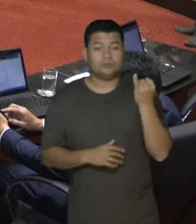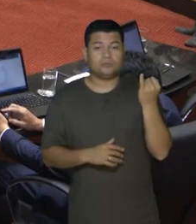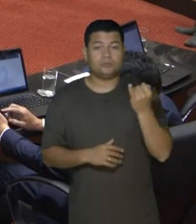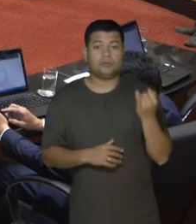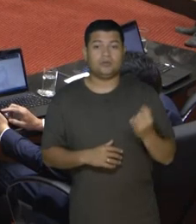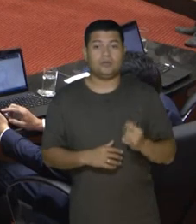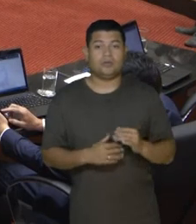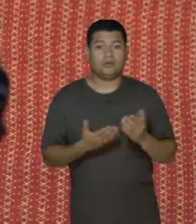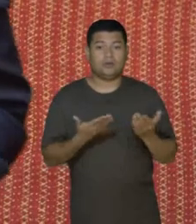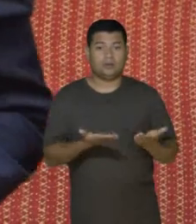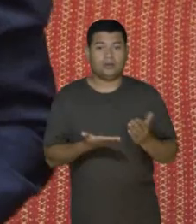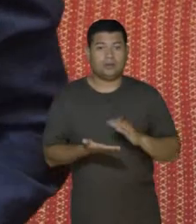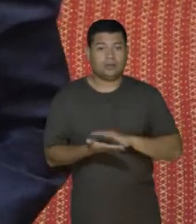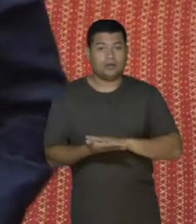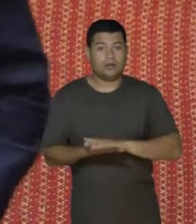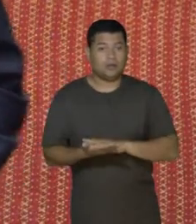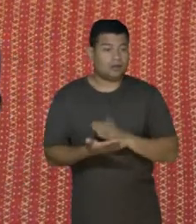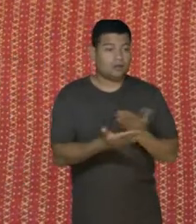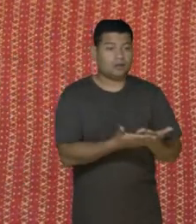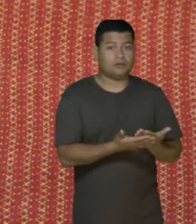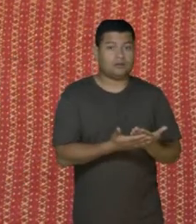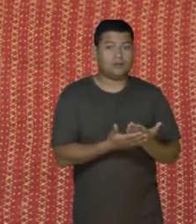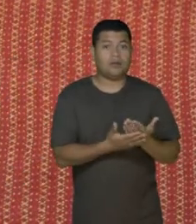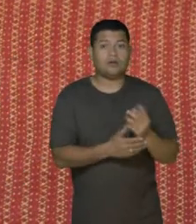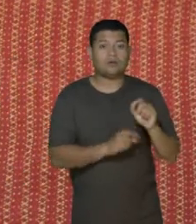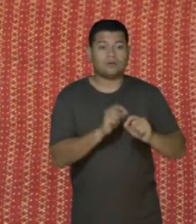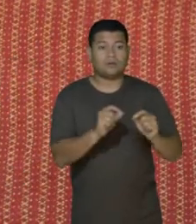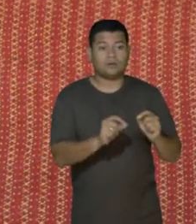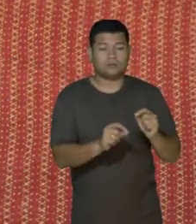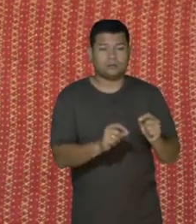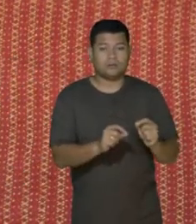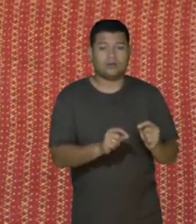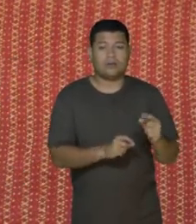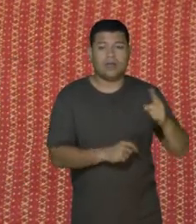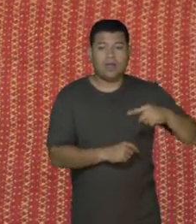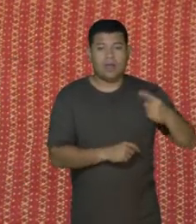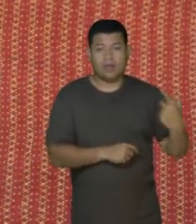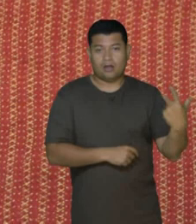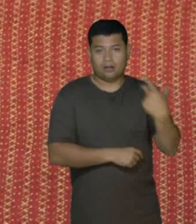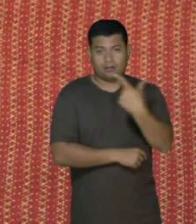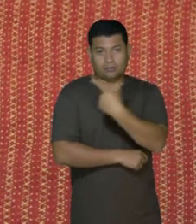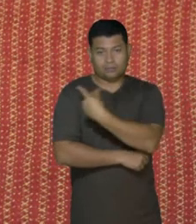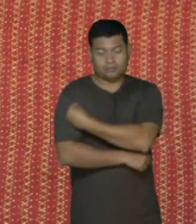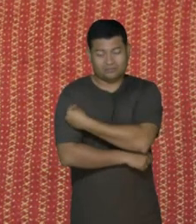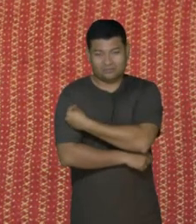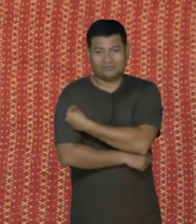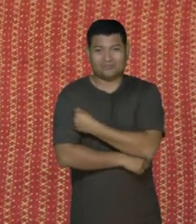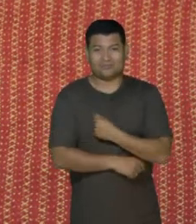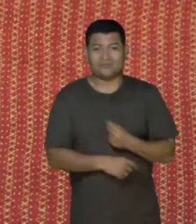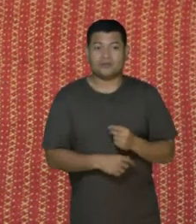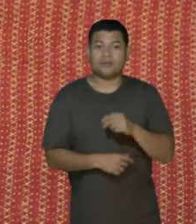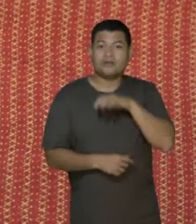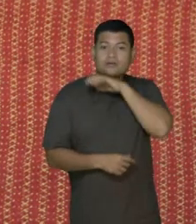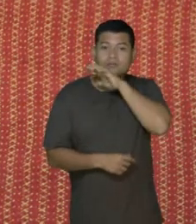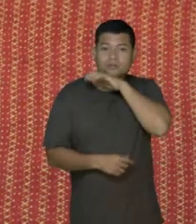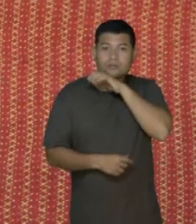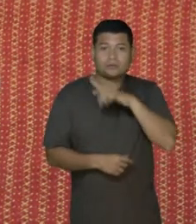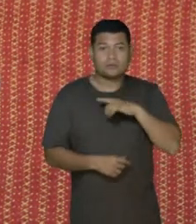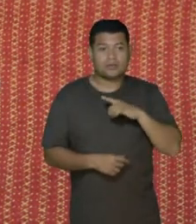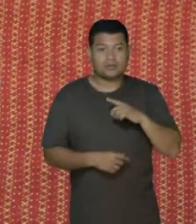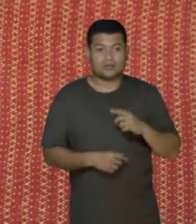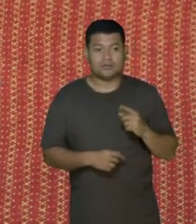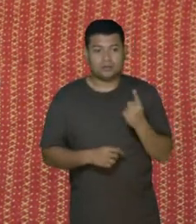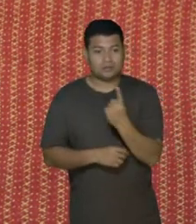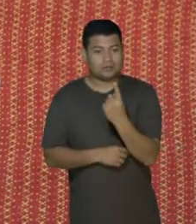catarinense. É a vacina dos animais. Nós temos 140 mil cavalos em Santa